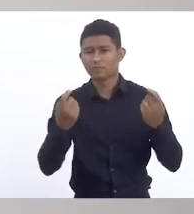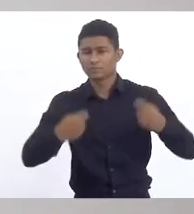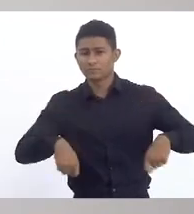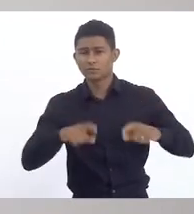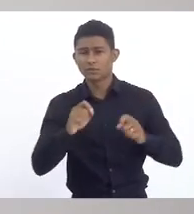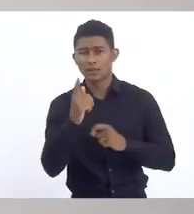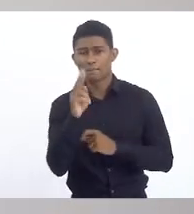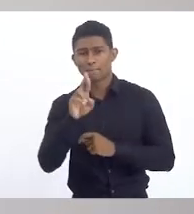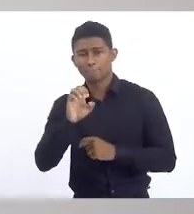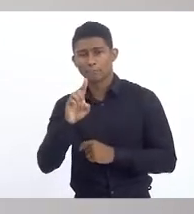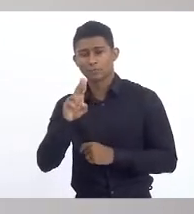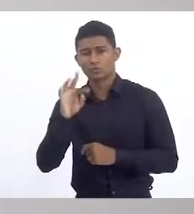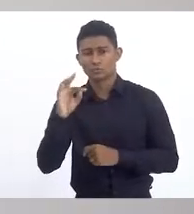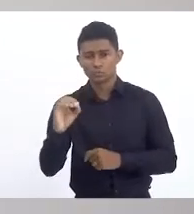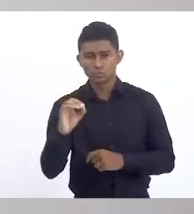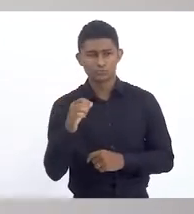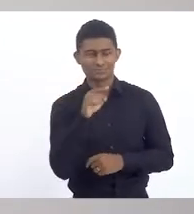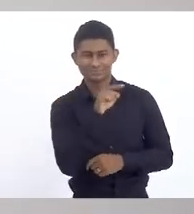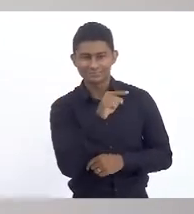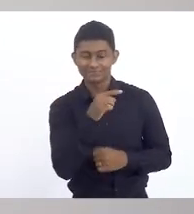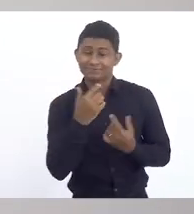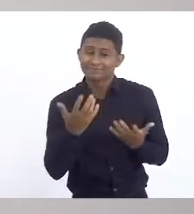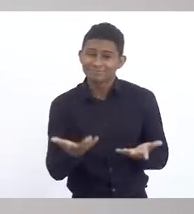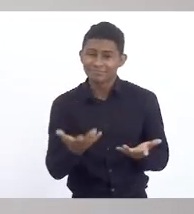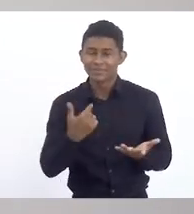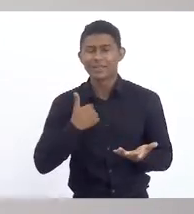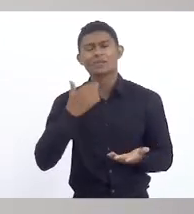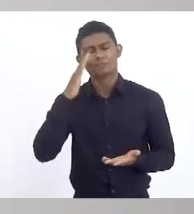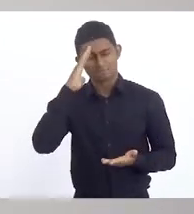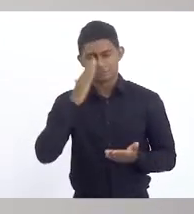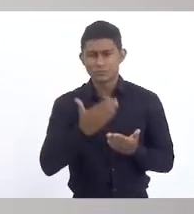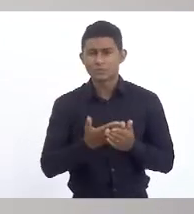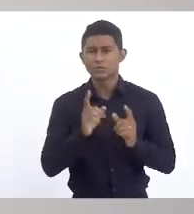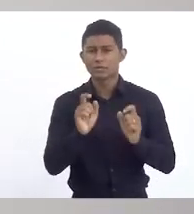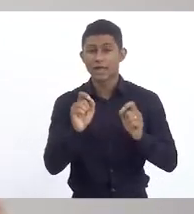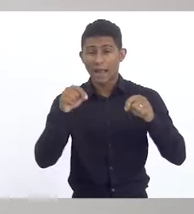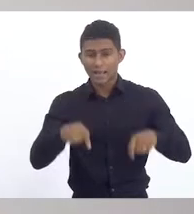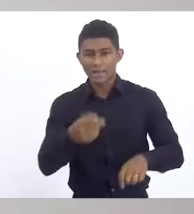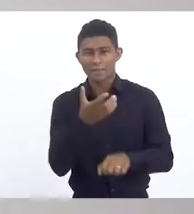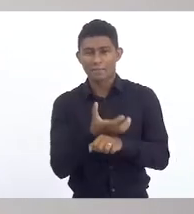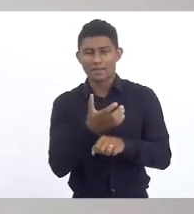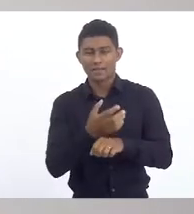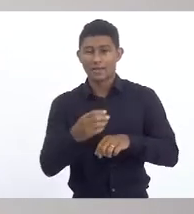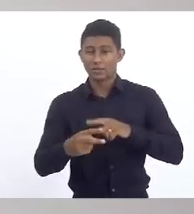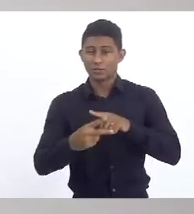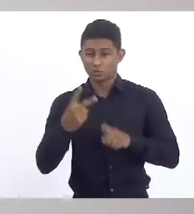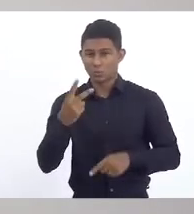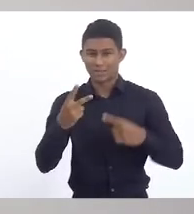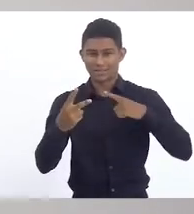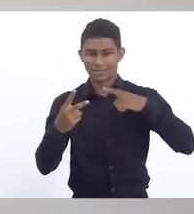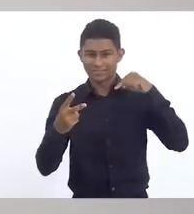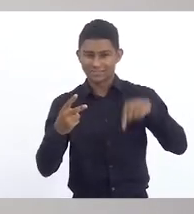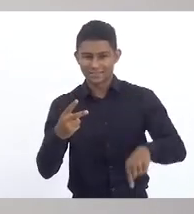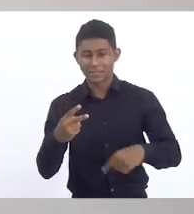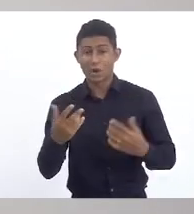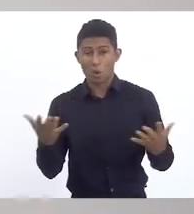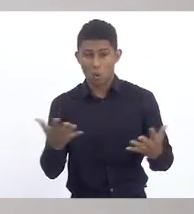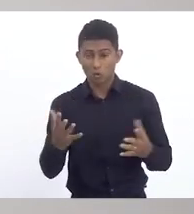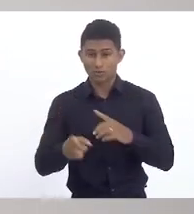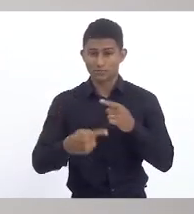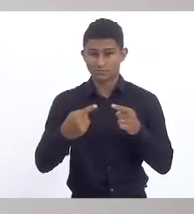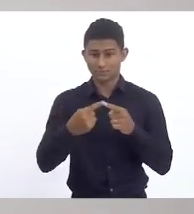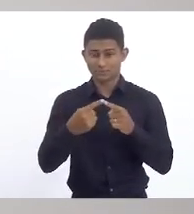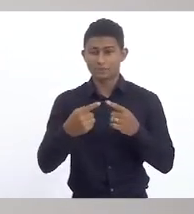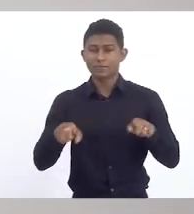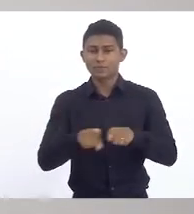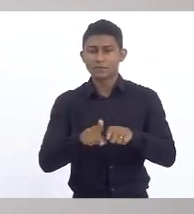Tá? Então, eu creio que essas duas matérias que correm aqui, a de hoje e a questão de atualizar a matriz